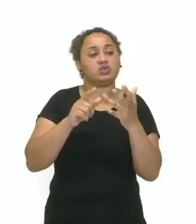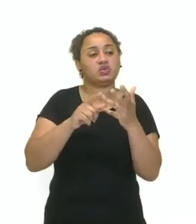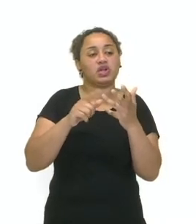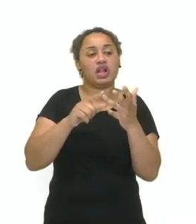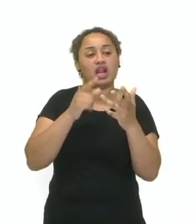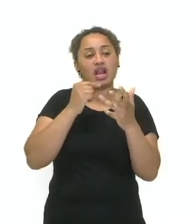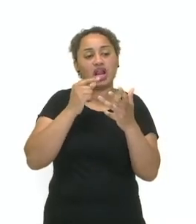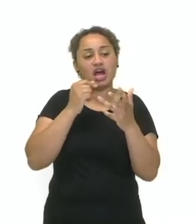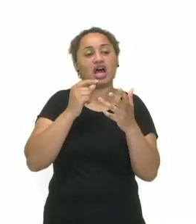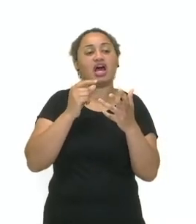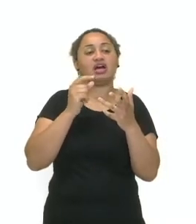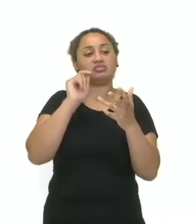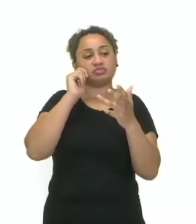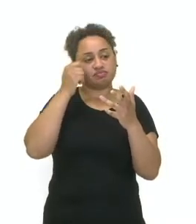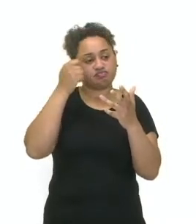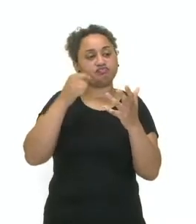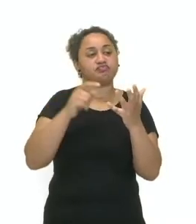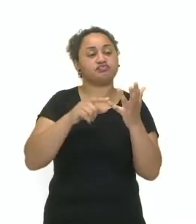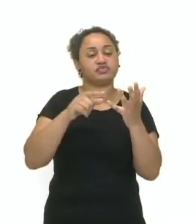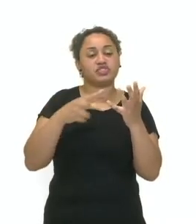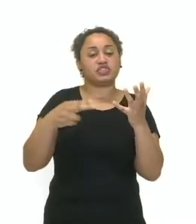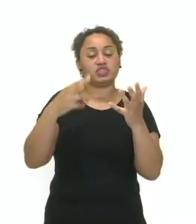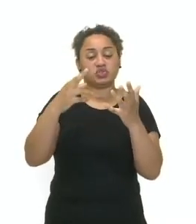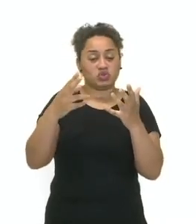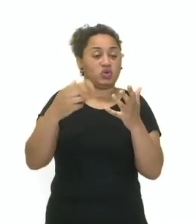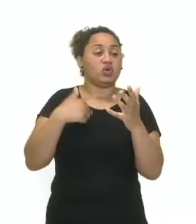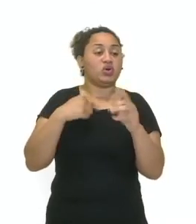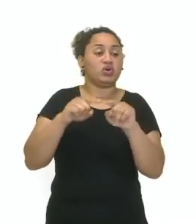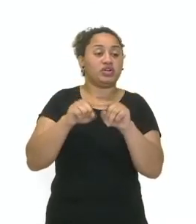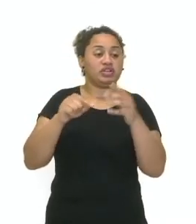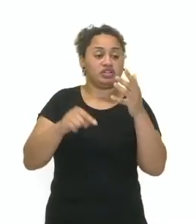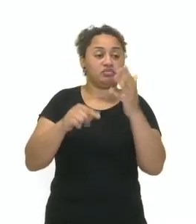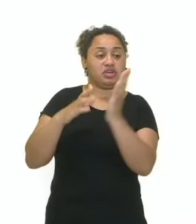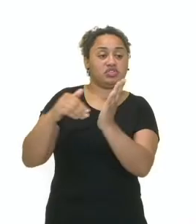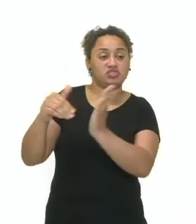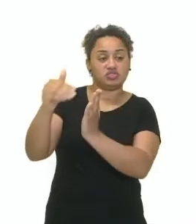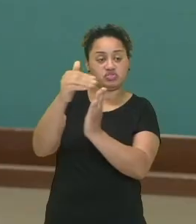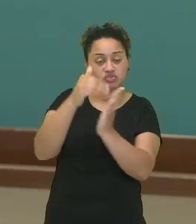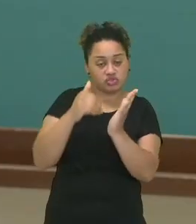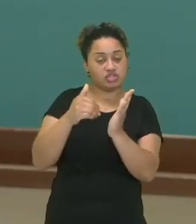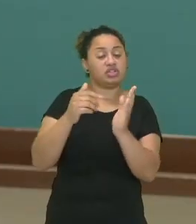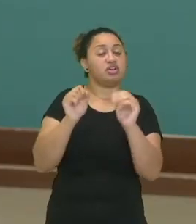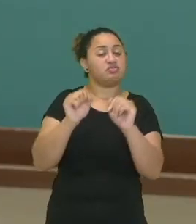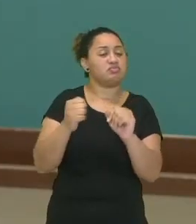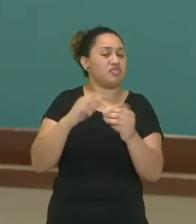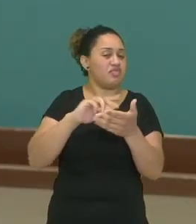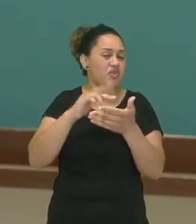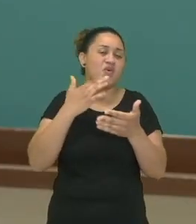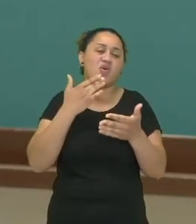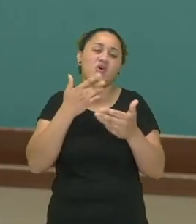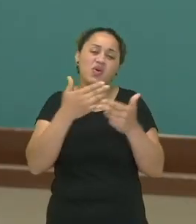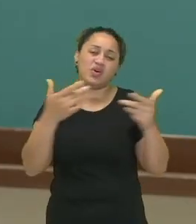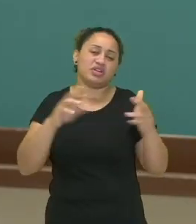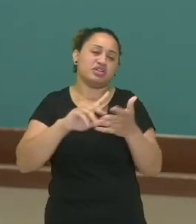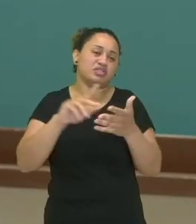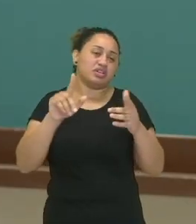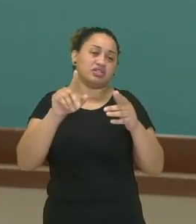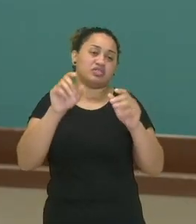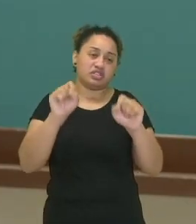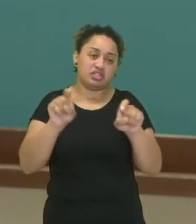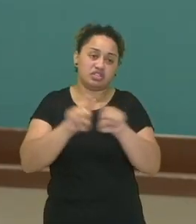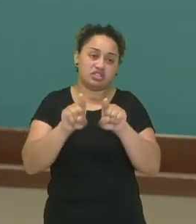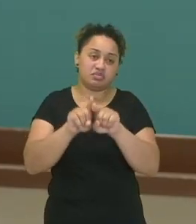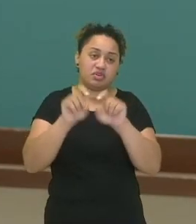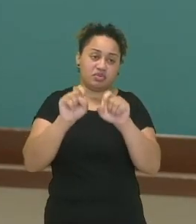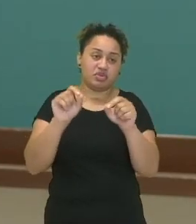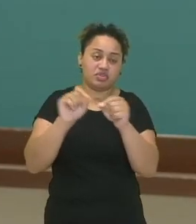lápis preto, tesoura sem ponta, tinta guache, né, de diversas cores. Que aí você pode fazer também uma cromoxilogravura, tá bom?